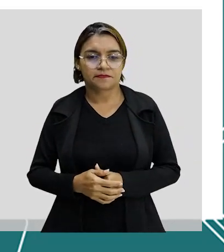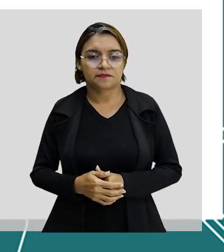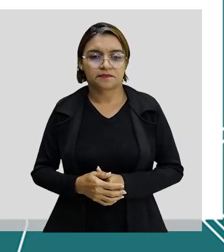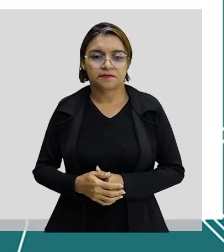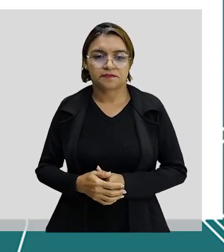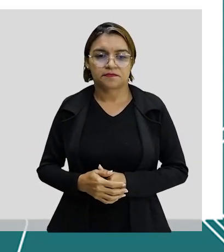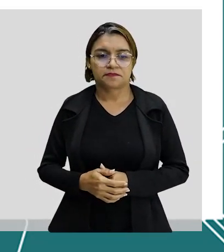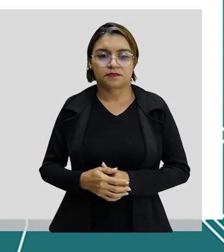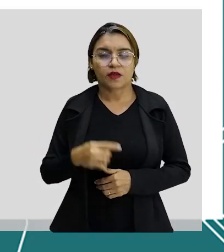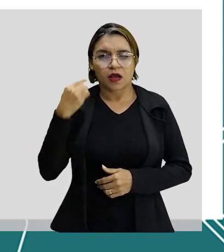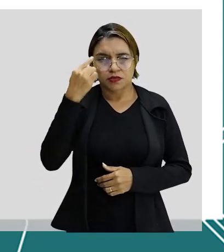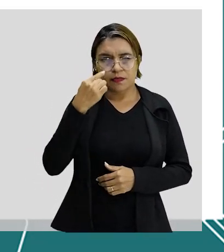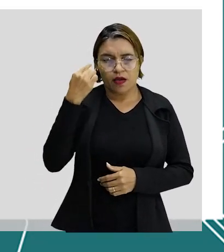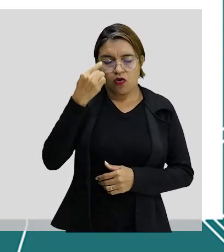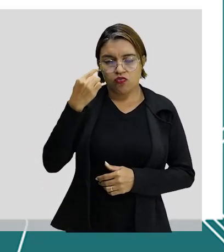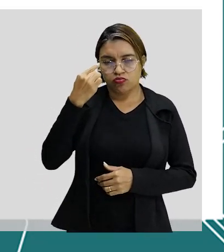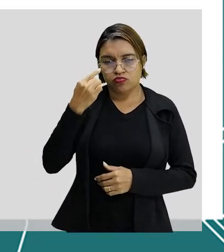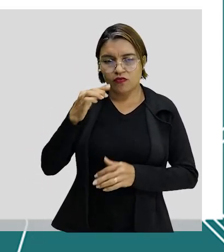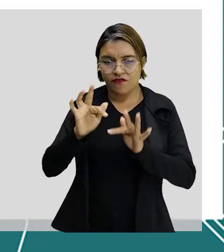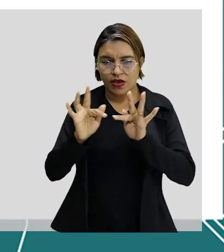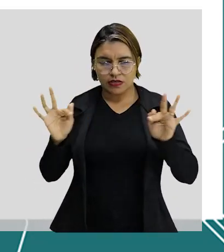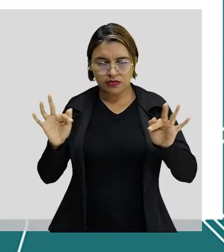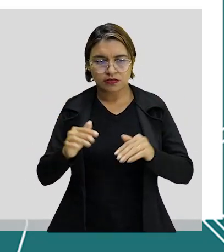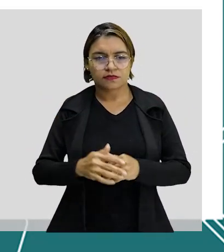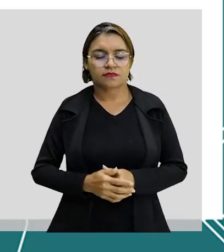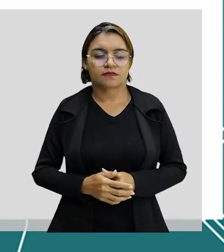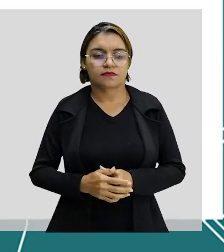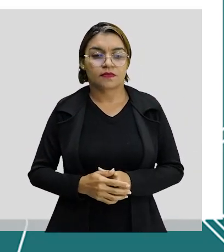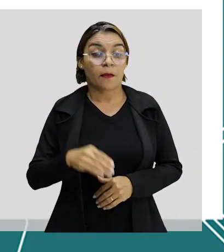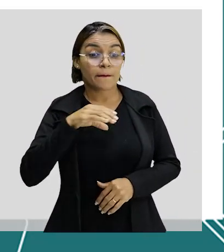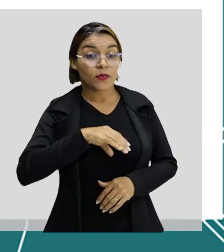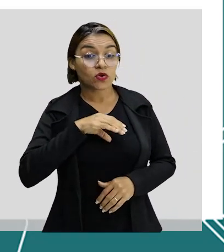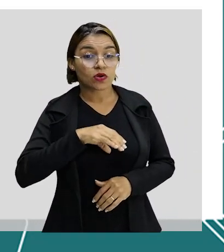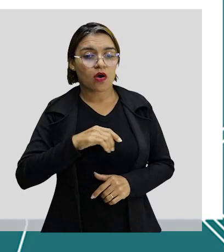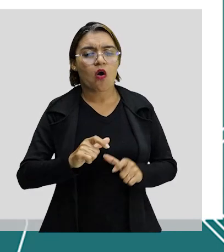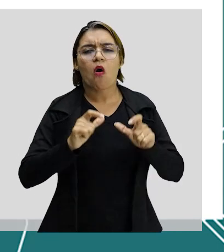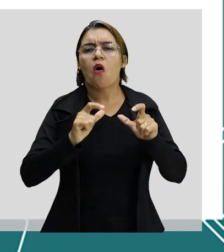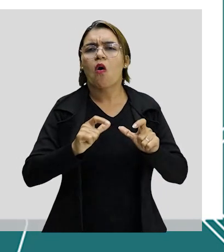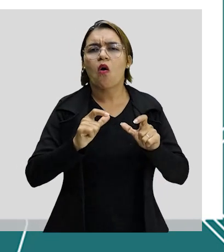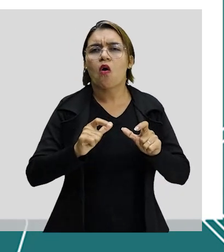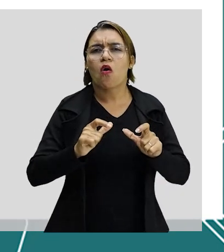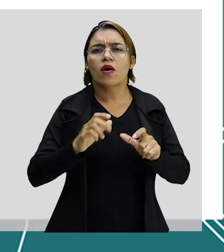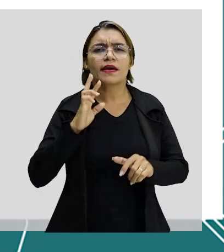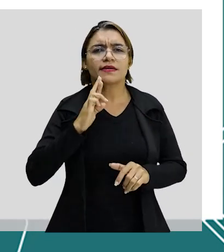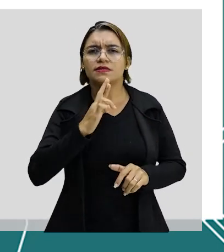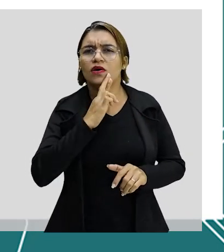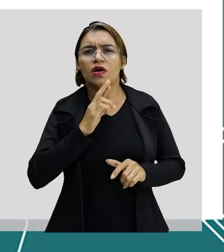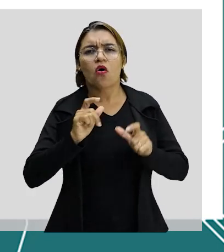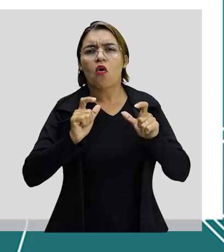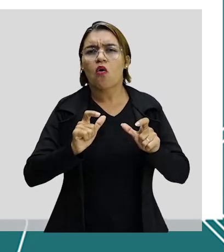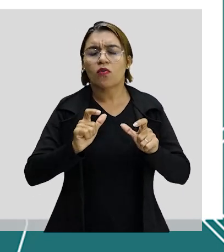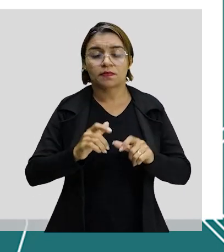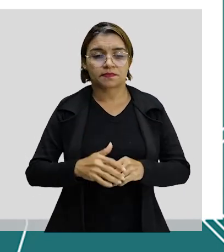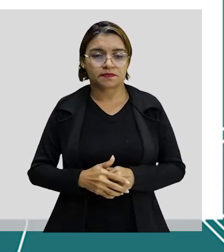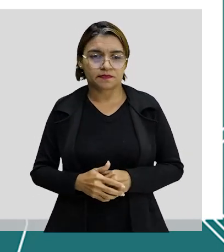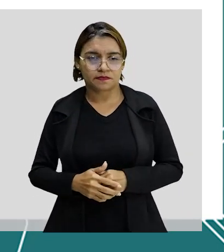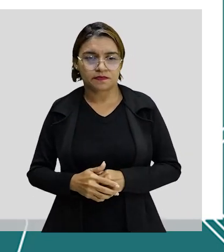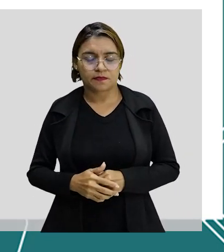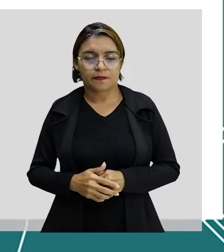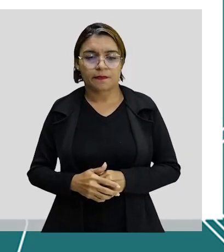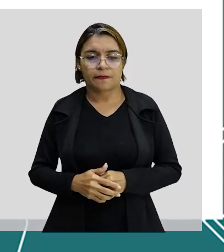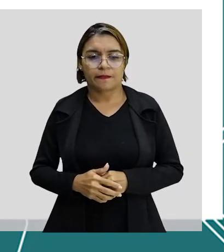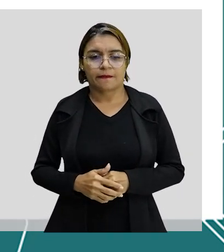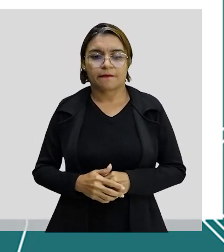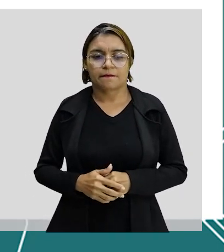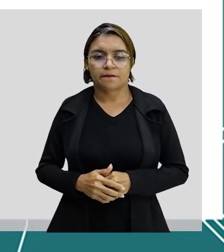um restaurante? Donde há um restaurante? Onde há um restaurante? Una mesa para 3